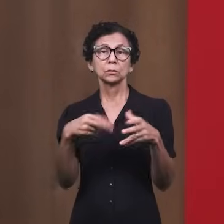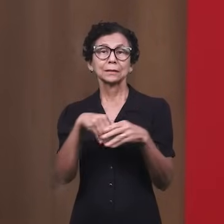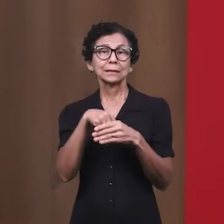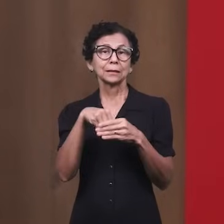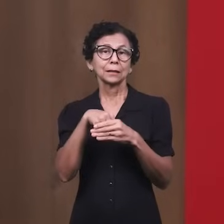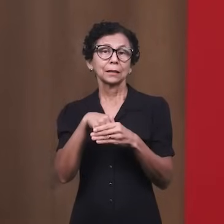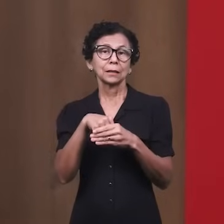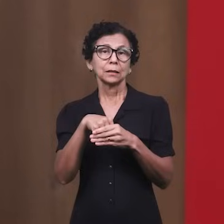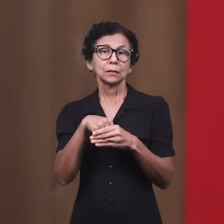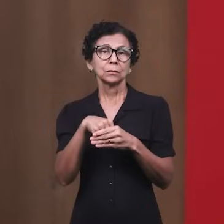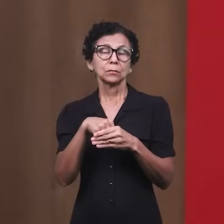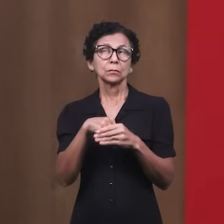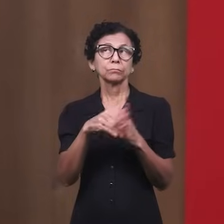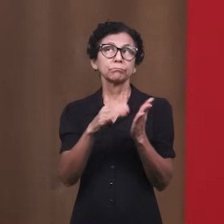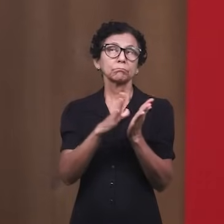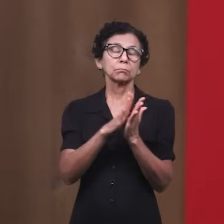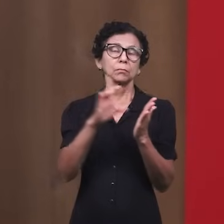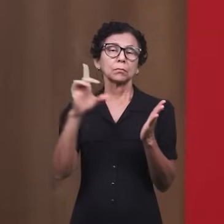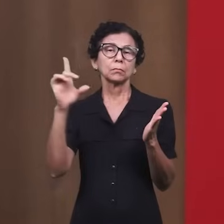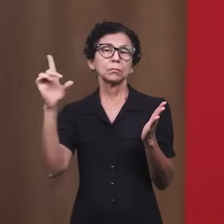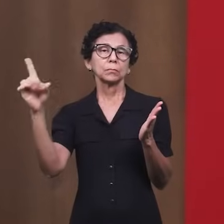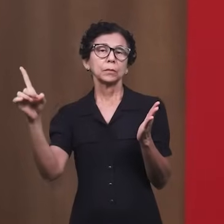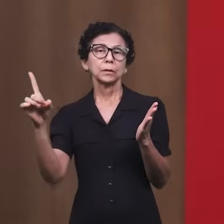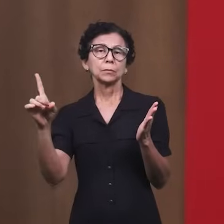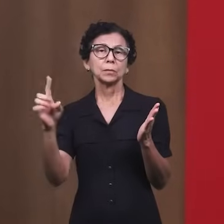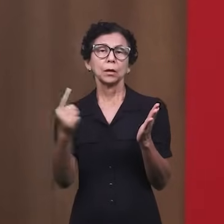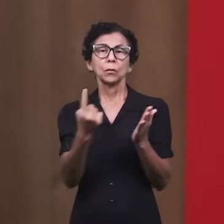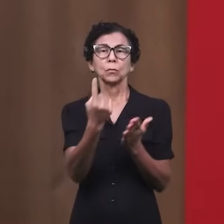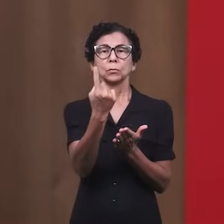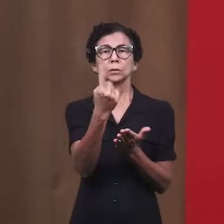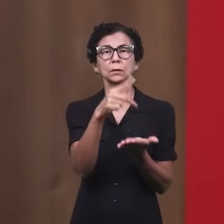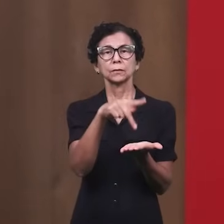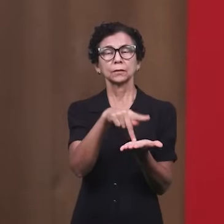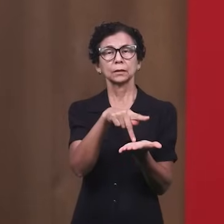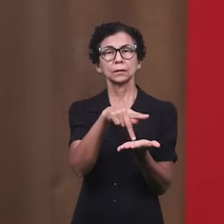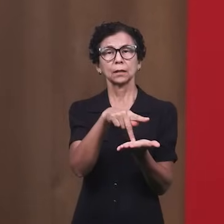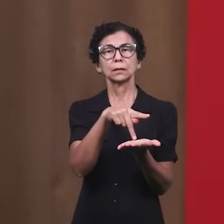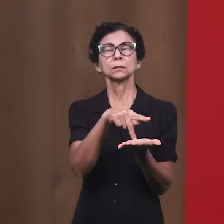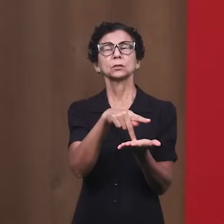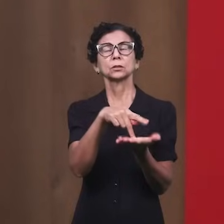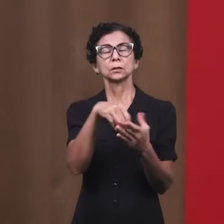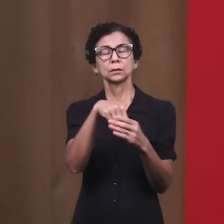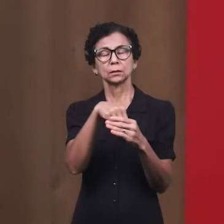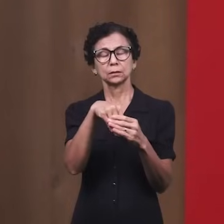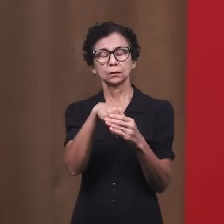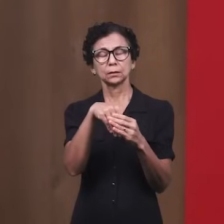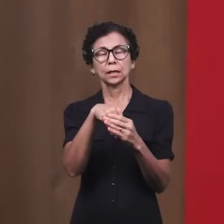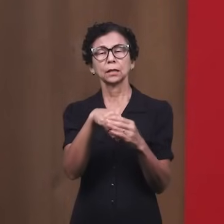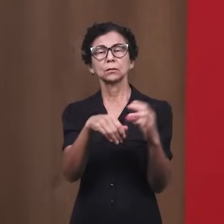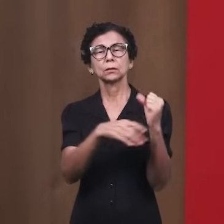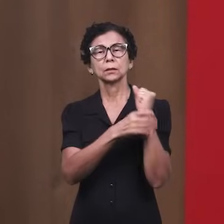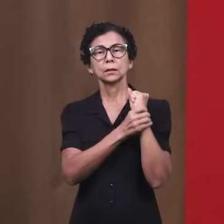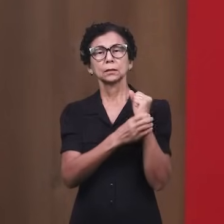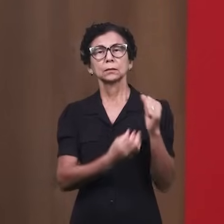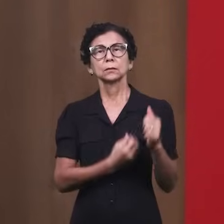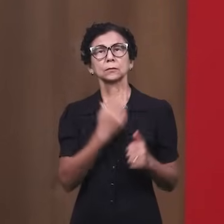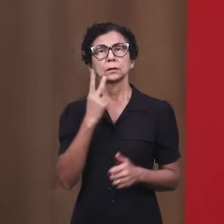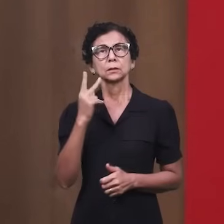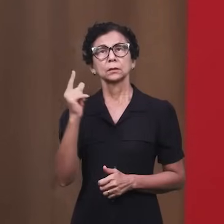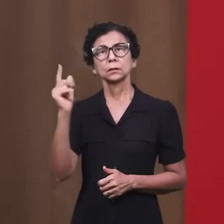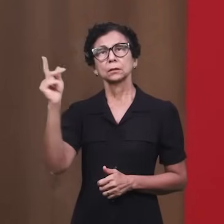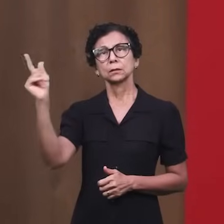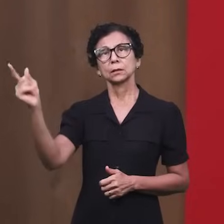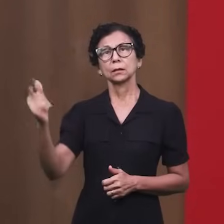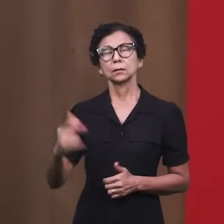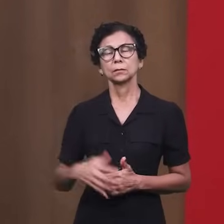único repositório e da Verdade Absoluta que pode nos garantir acesso à